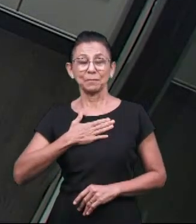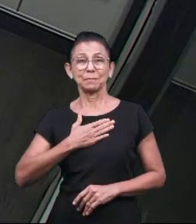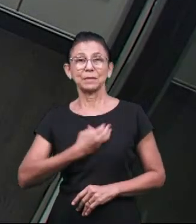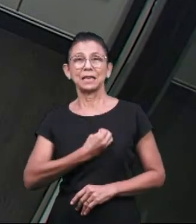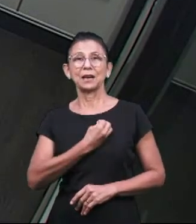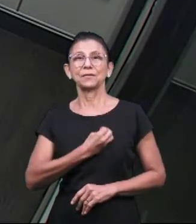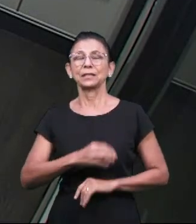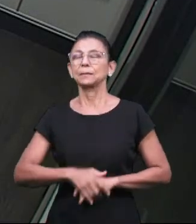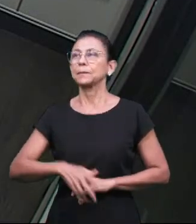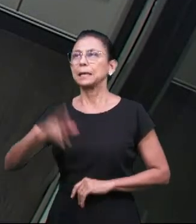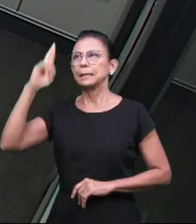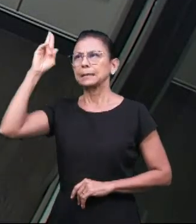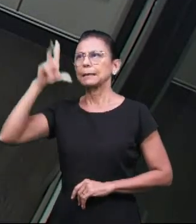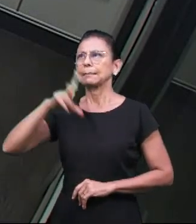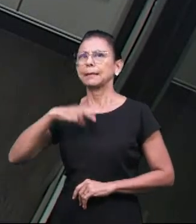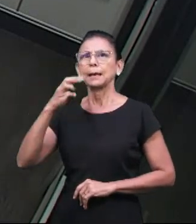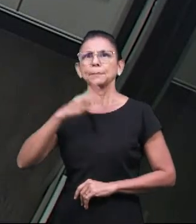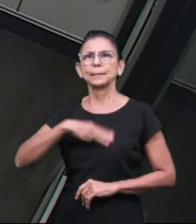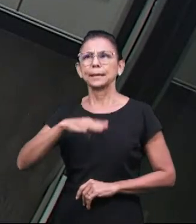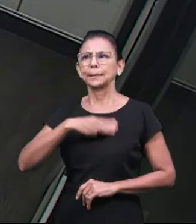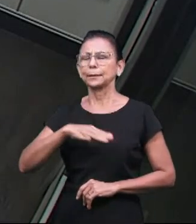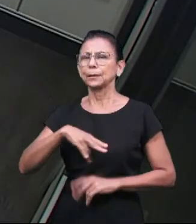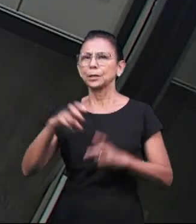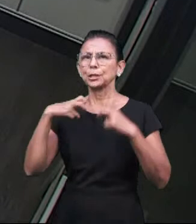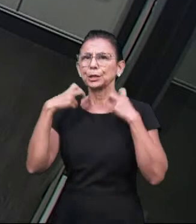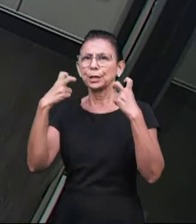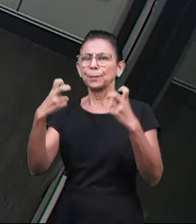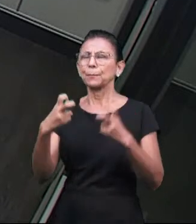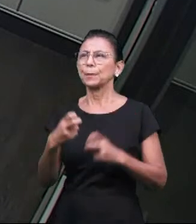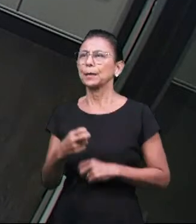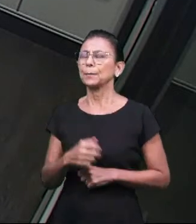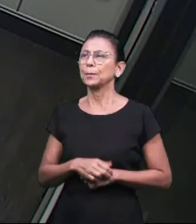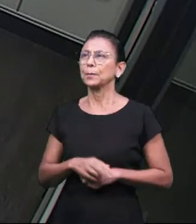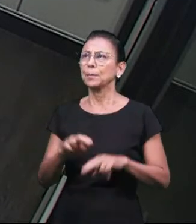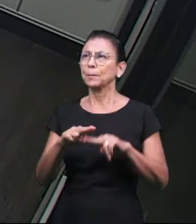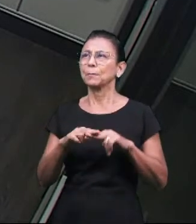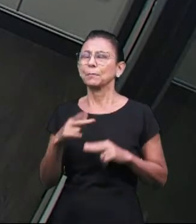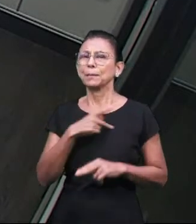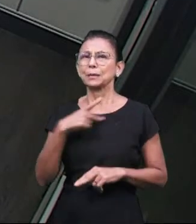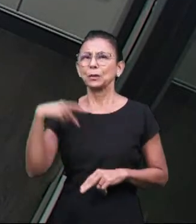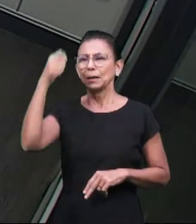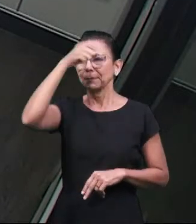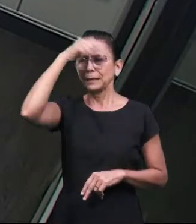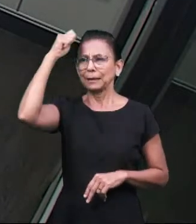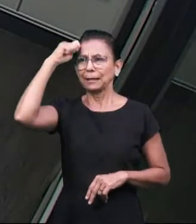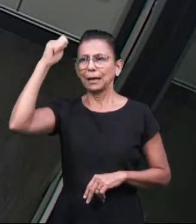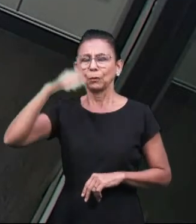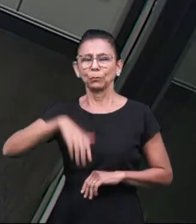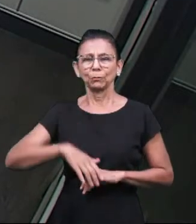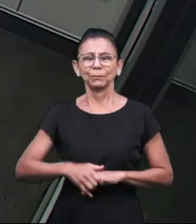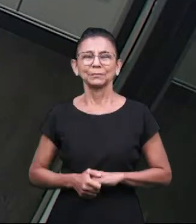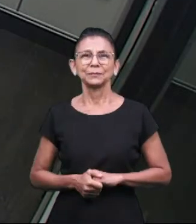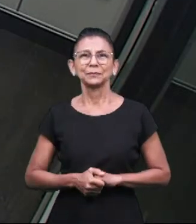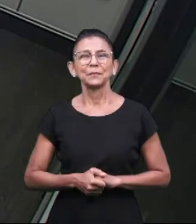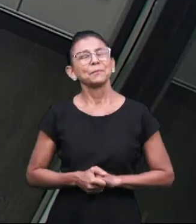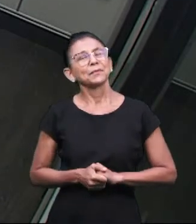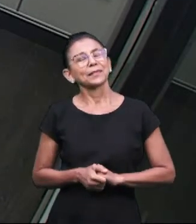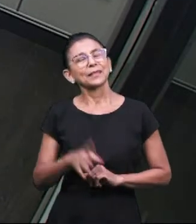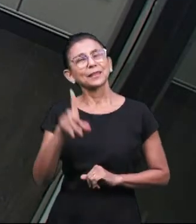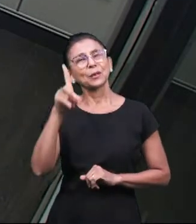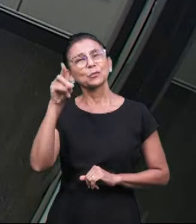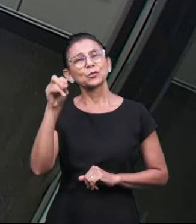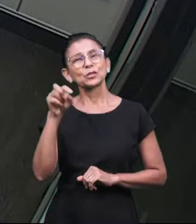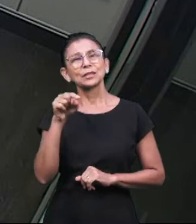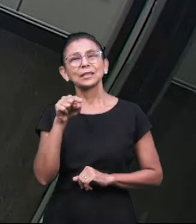tem misericórdia, clamamos pelo pastor Amadeu. Ela não deixava. Então, o dia que ela faleceu do sepultamento, eu digo, eu